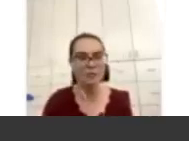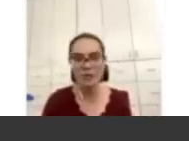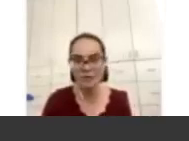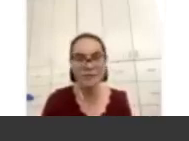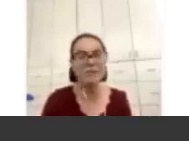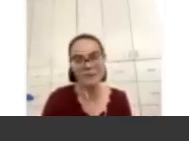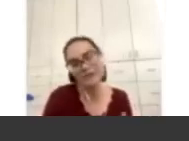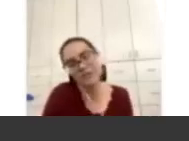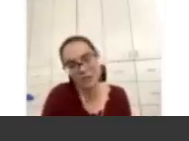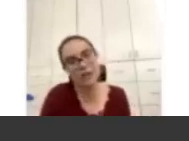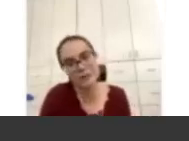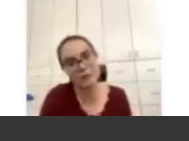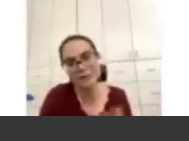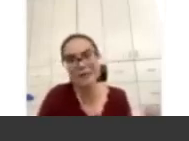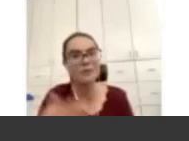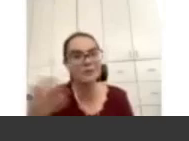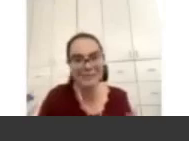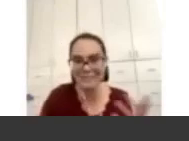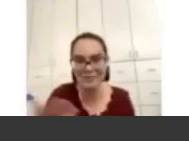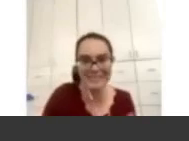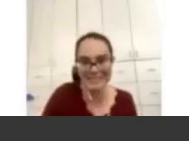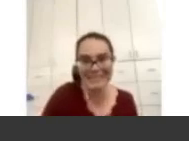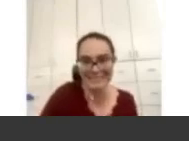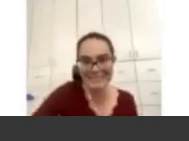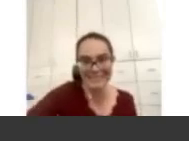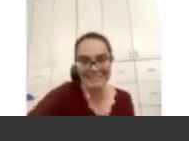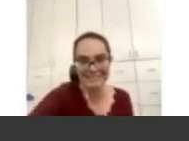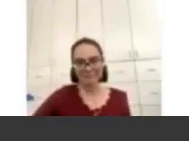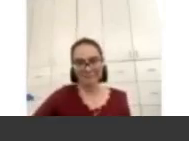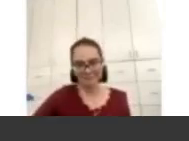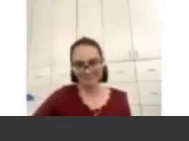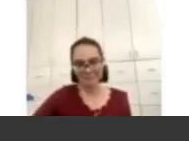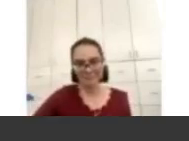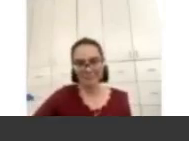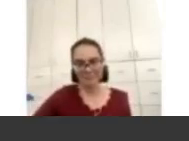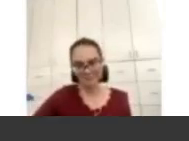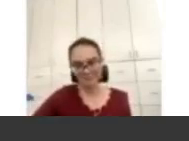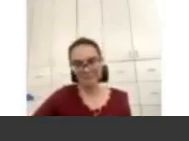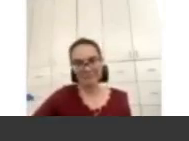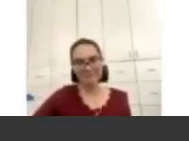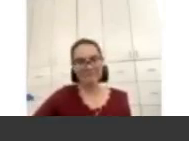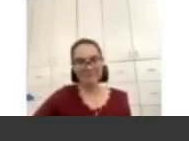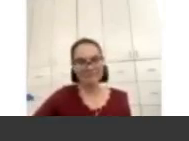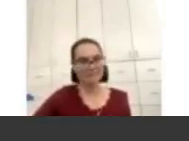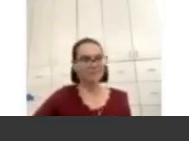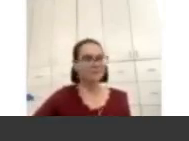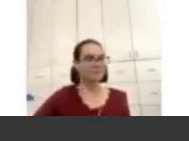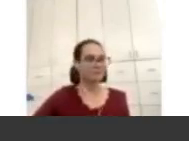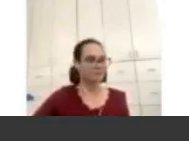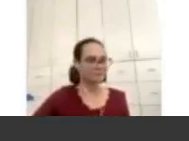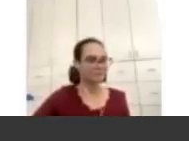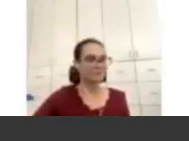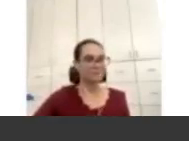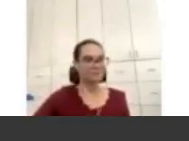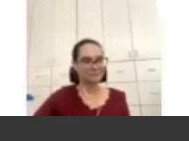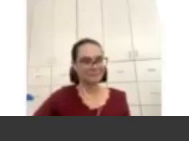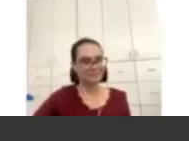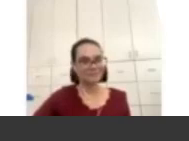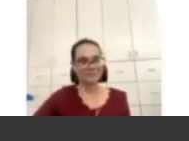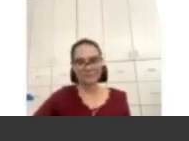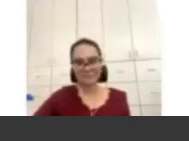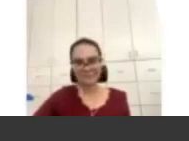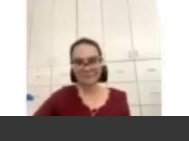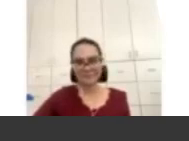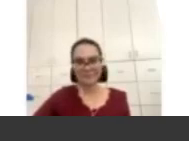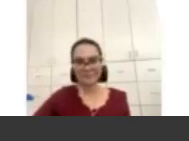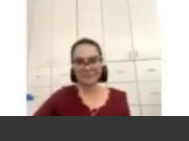realmente epidemiológicas que muitas vezes a gente acaba se perdendo com tantas notas técnicas, né? Perfeito. Eu compartilhei de novo o link ali para o pessoal acessar o